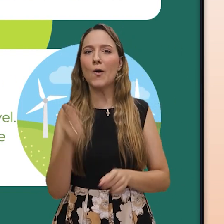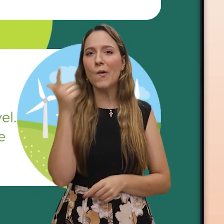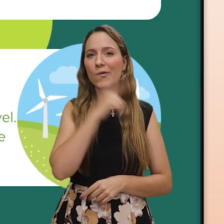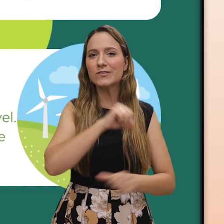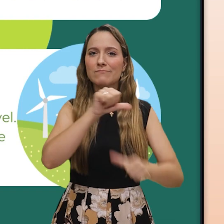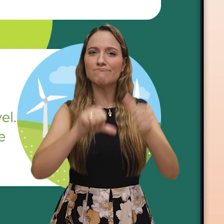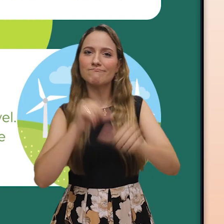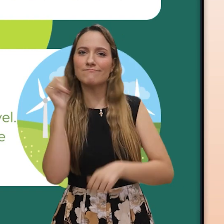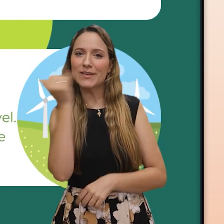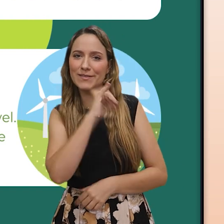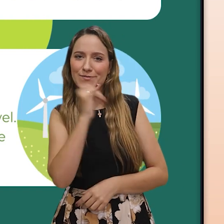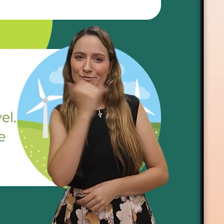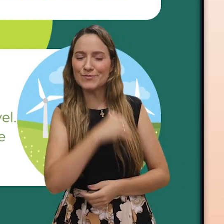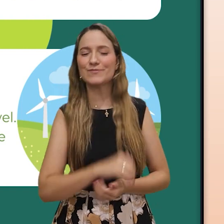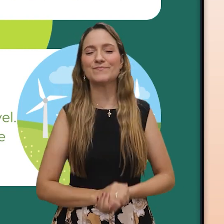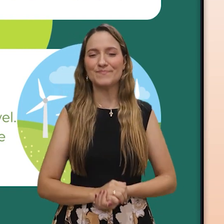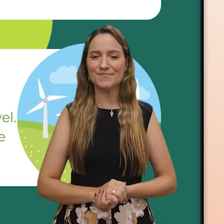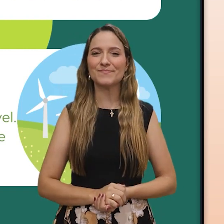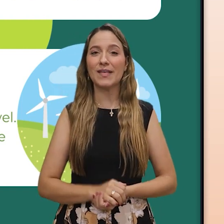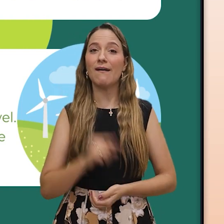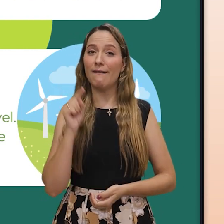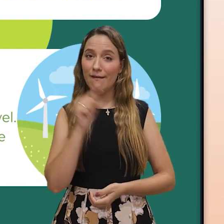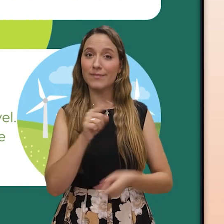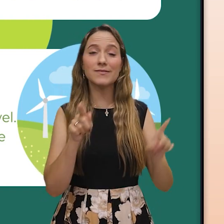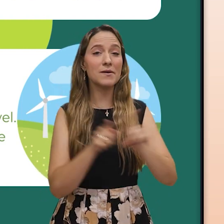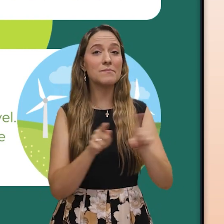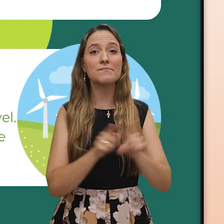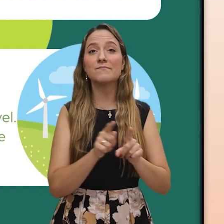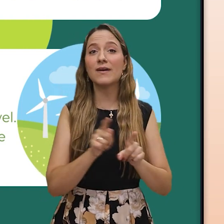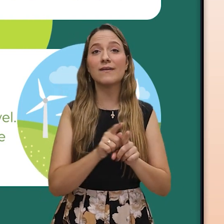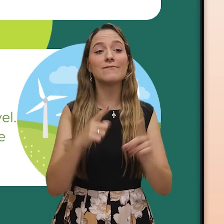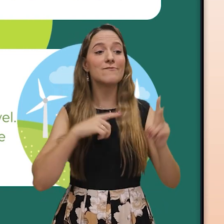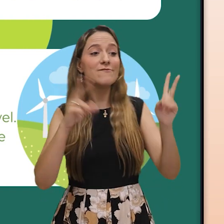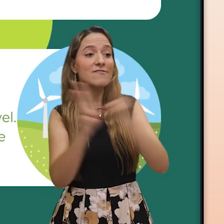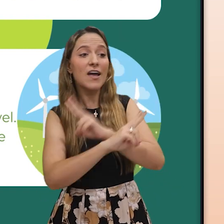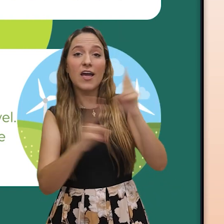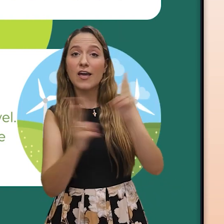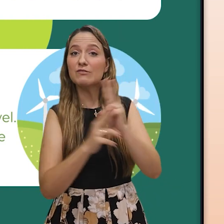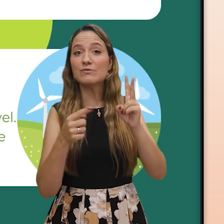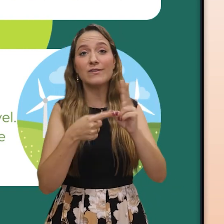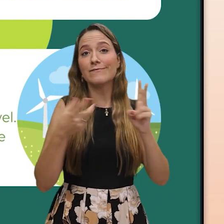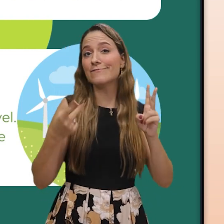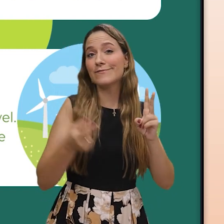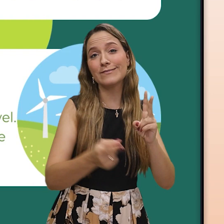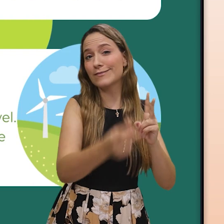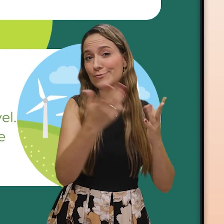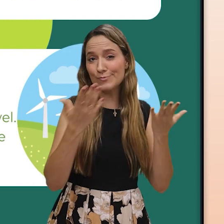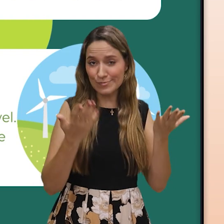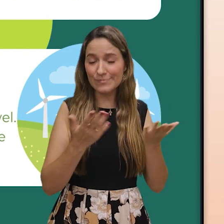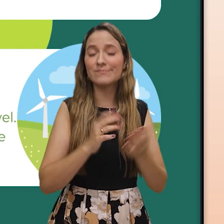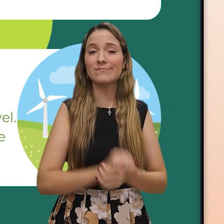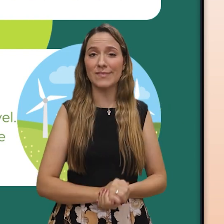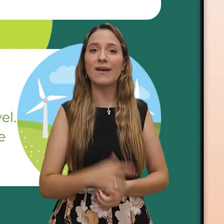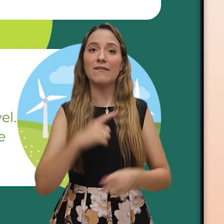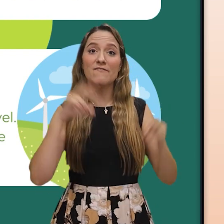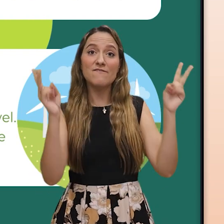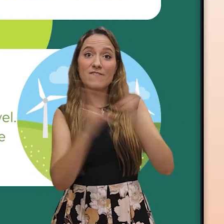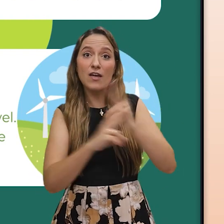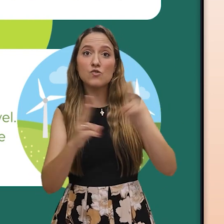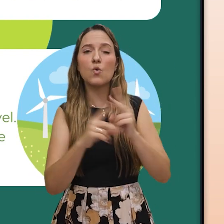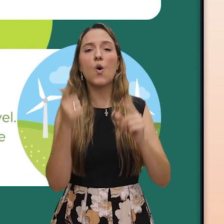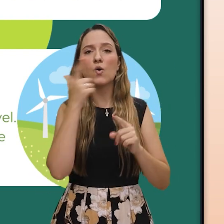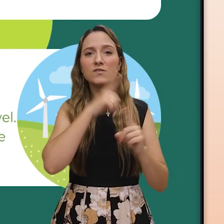ar em movimento. É um recurso infinito e renovável. O vento faz as turbinas